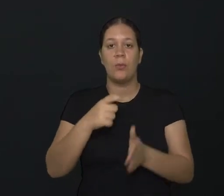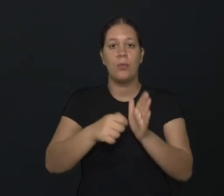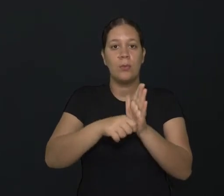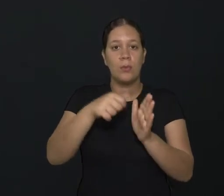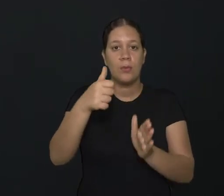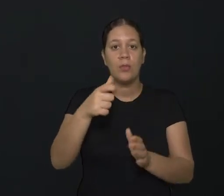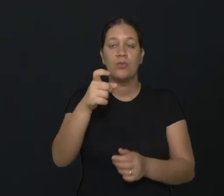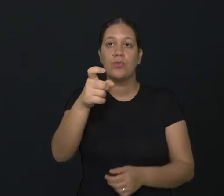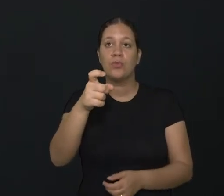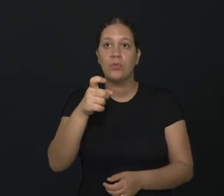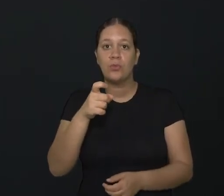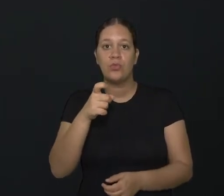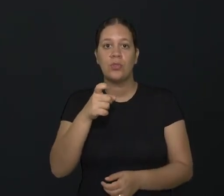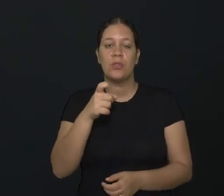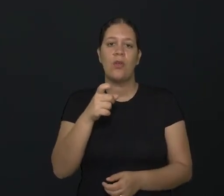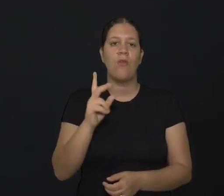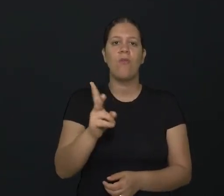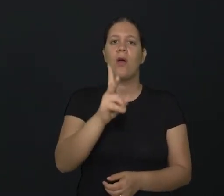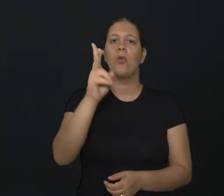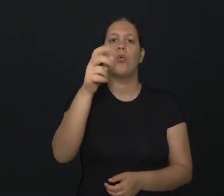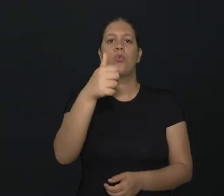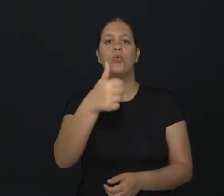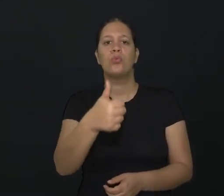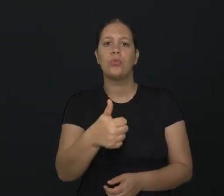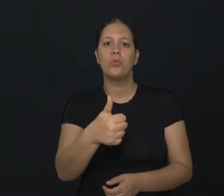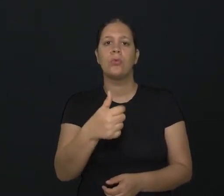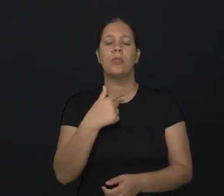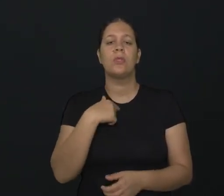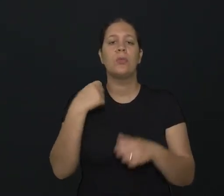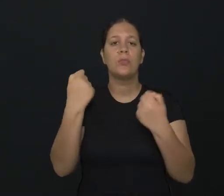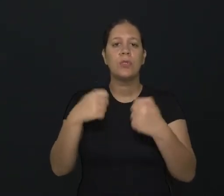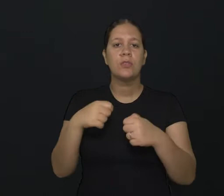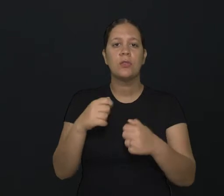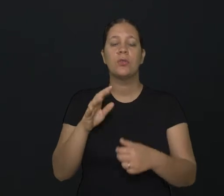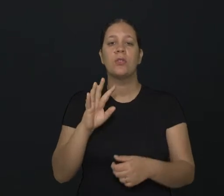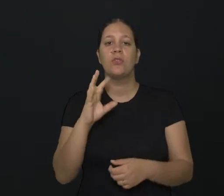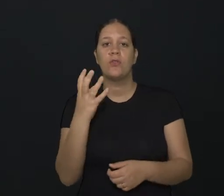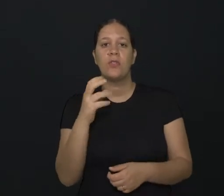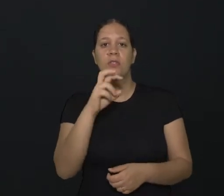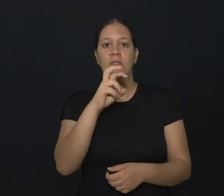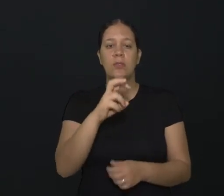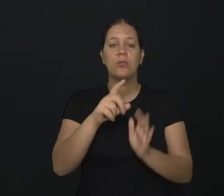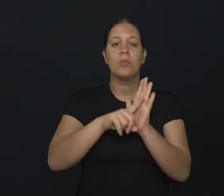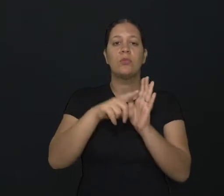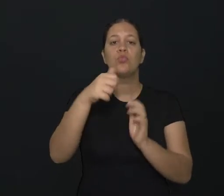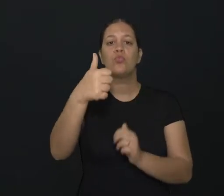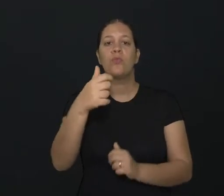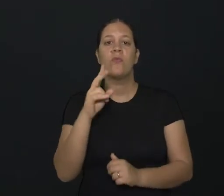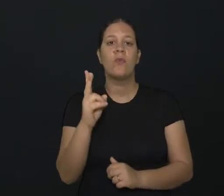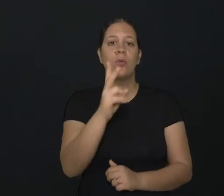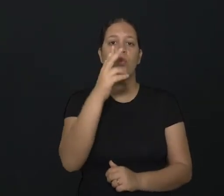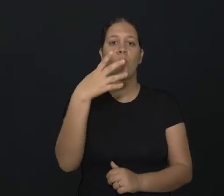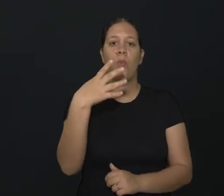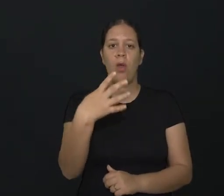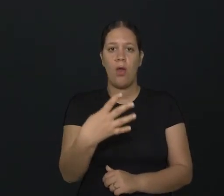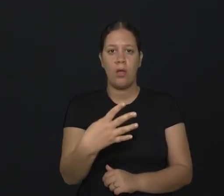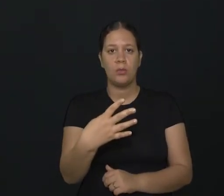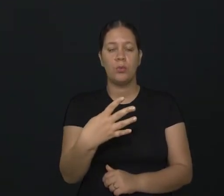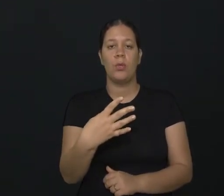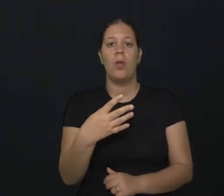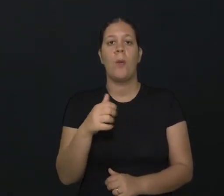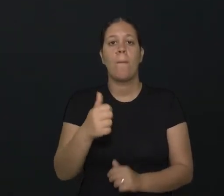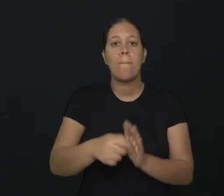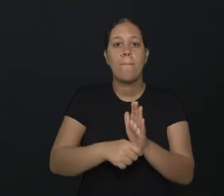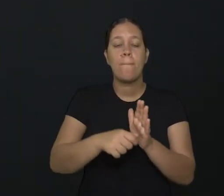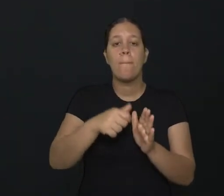dizer primeiramente que o x vale 1. E aí eu tenho que resolver, 5 menos 1 é 4. Então, o primeiro